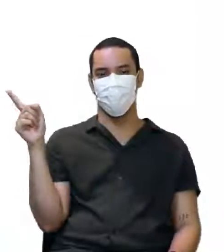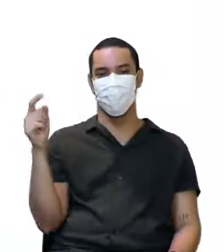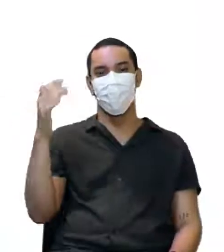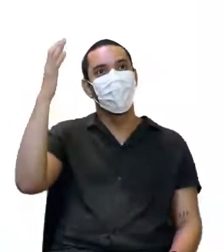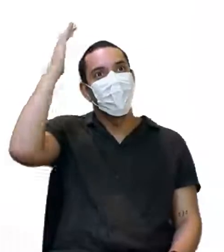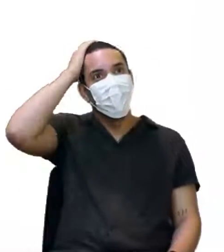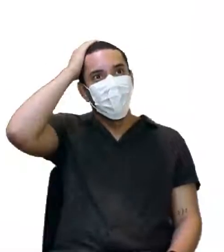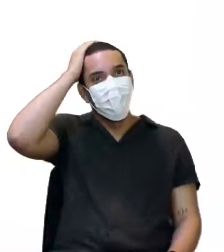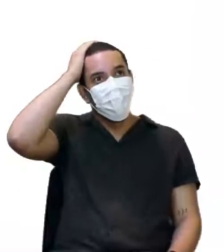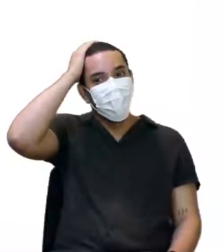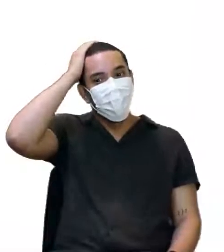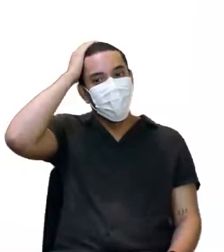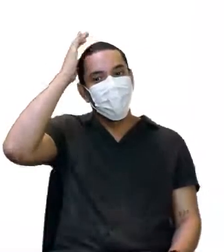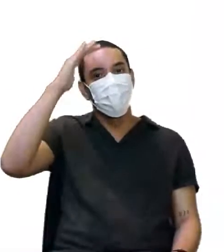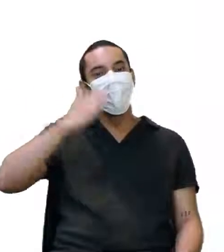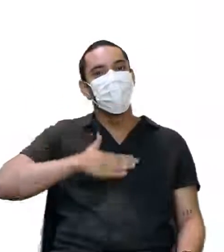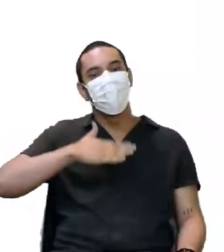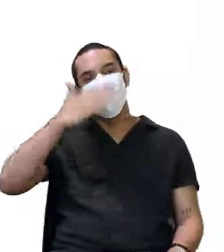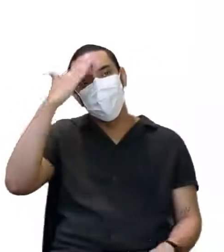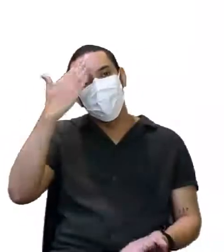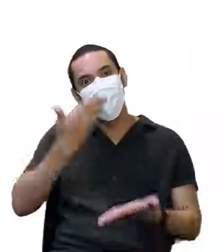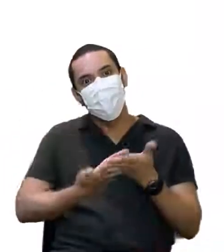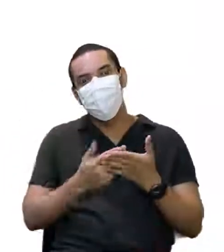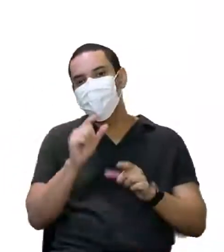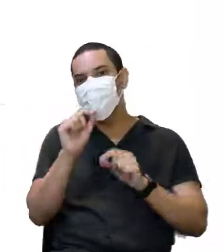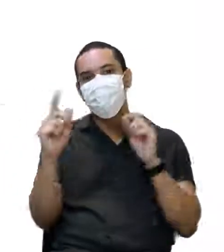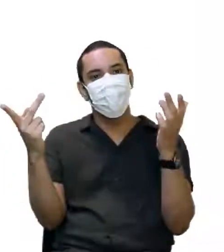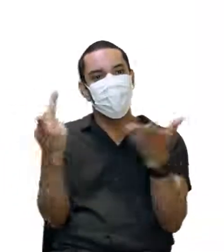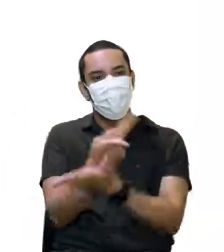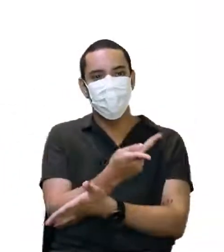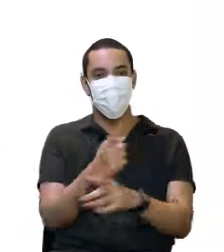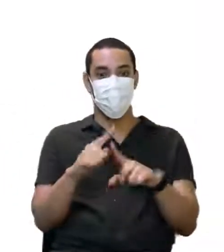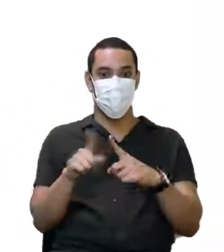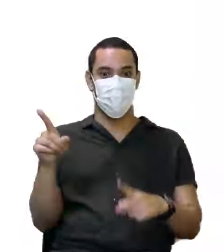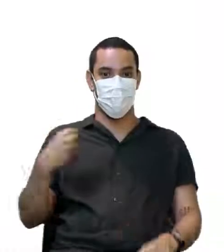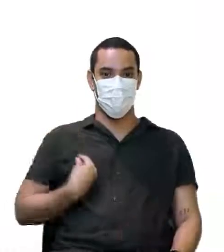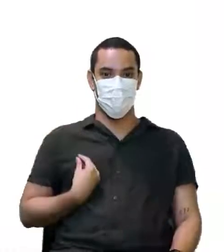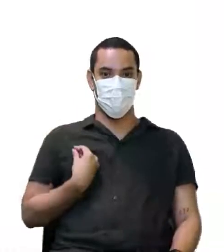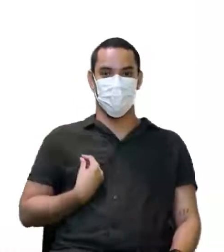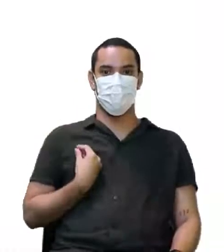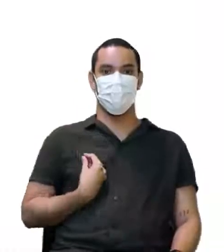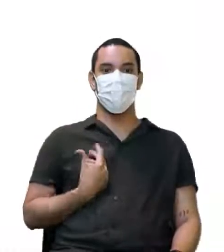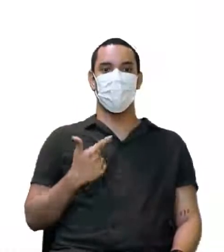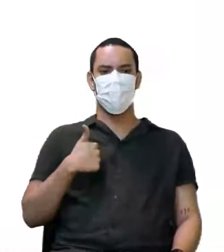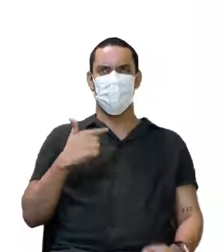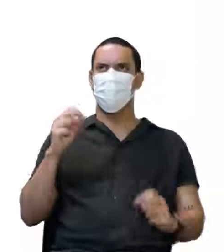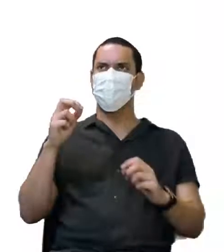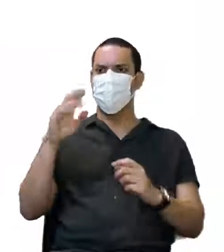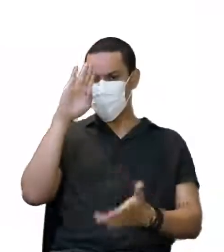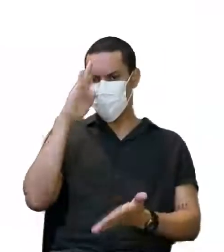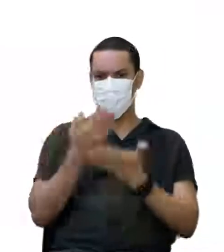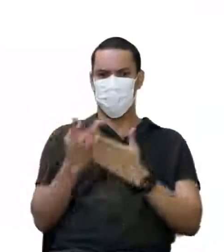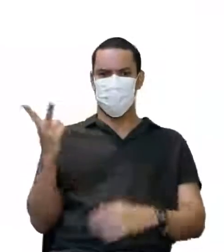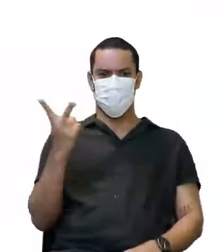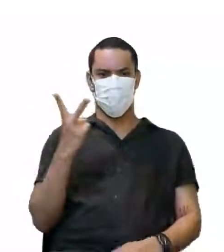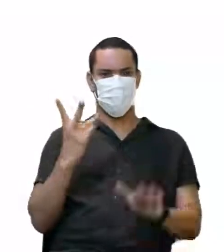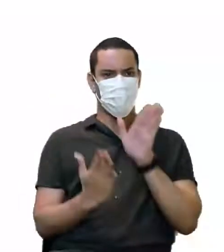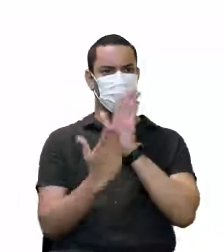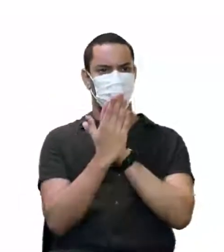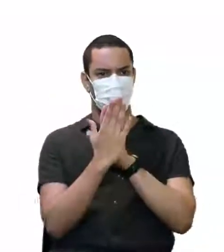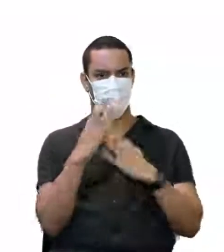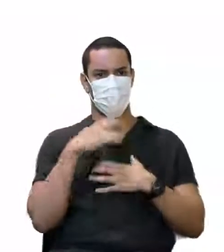de mim? Né? Mas está ali, tá? Ainda está botando fé nos dois bravos aqui da frente. Mas vamos